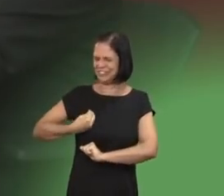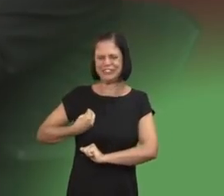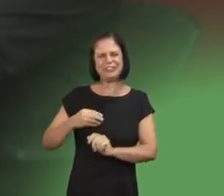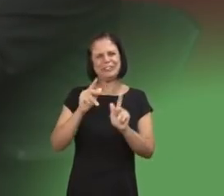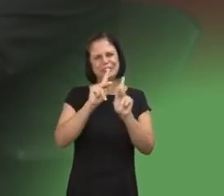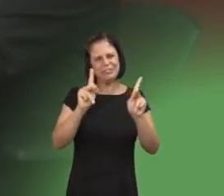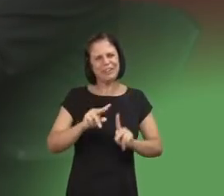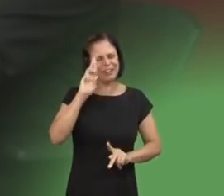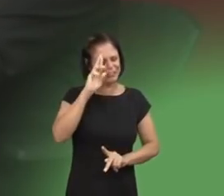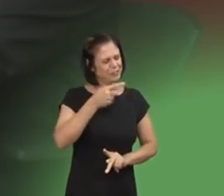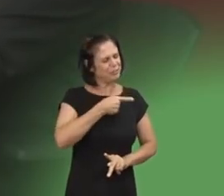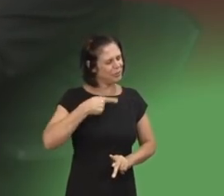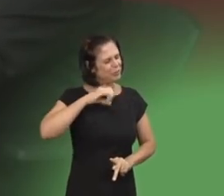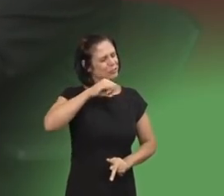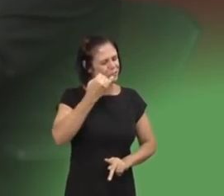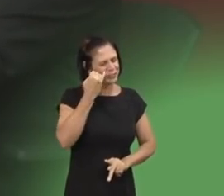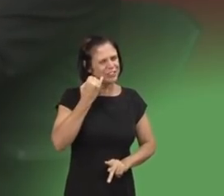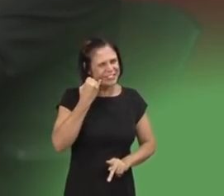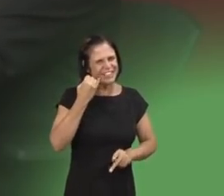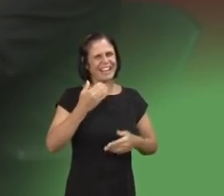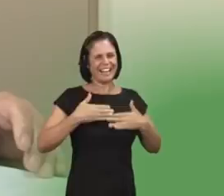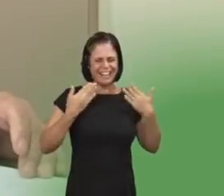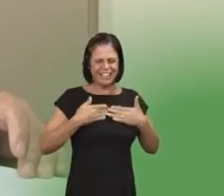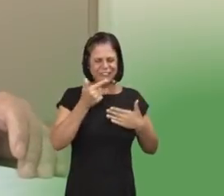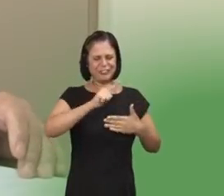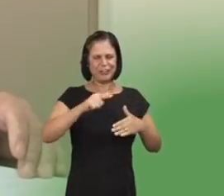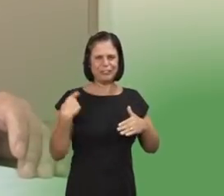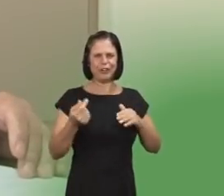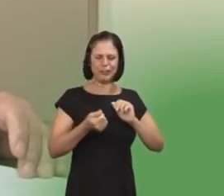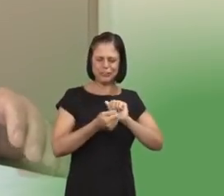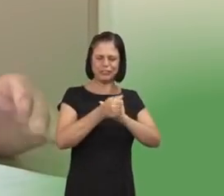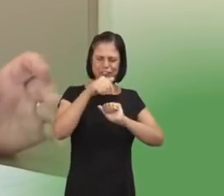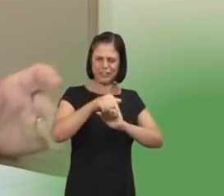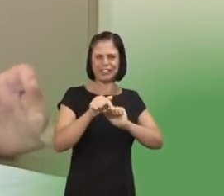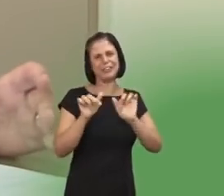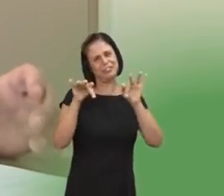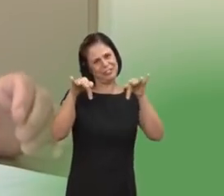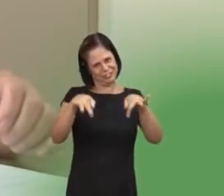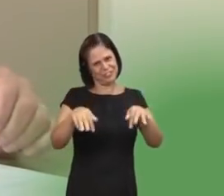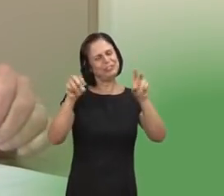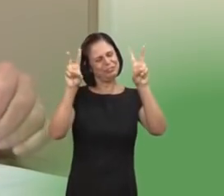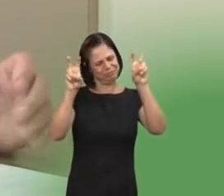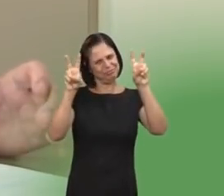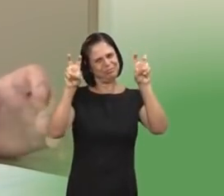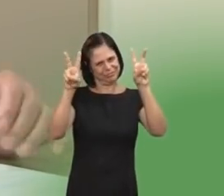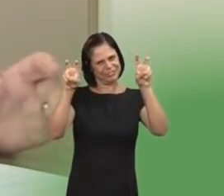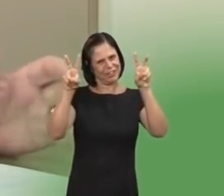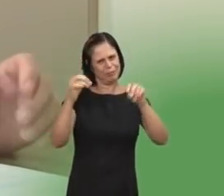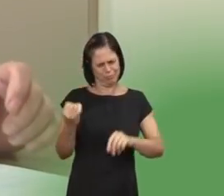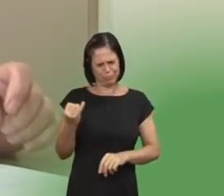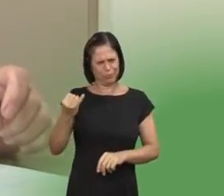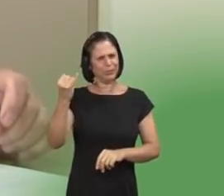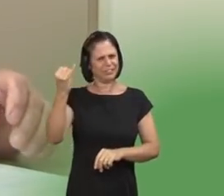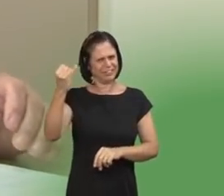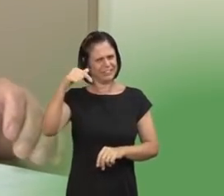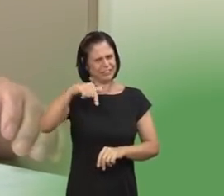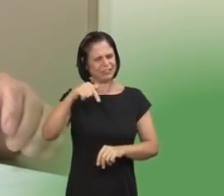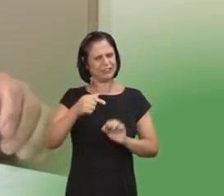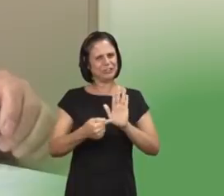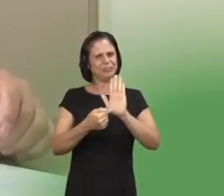vez. Paz do Senhor, pastor Josias, é uma alegria a gente estar aqui para dar aqui finalização a esse tema tão